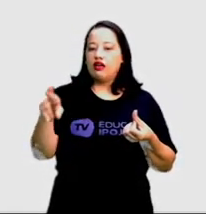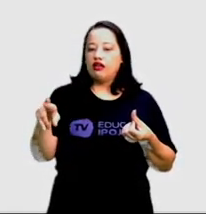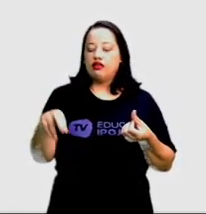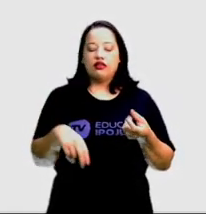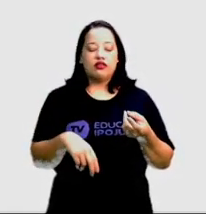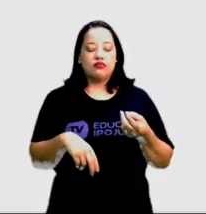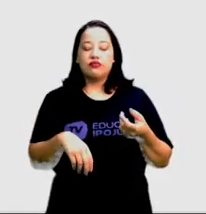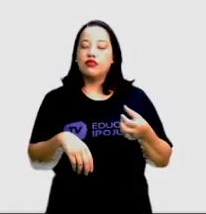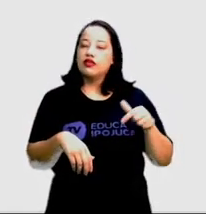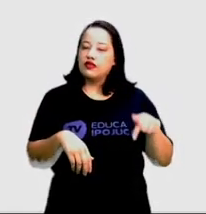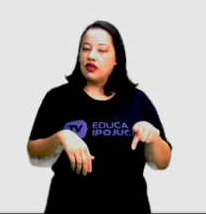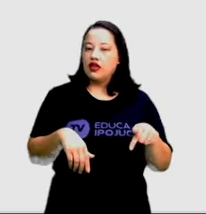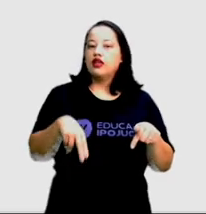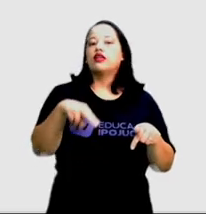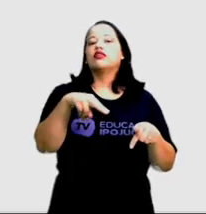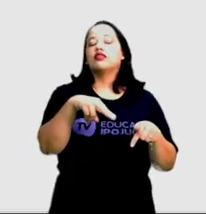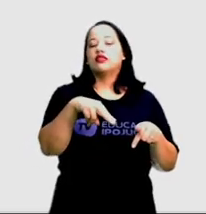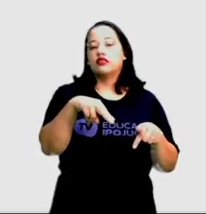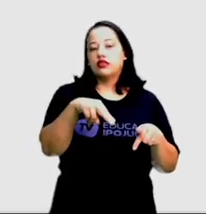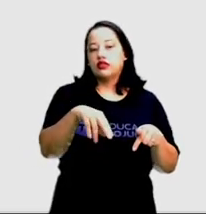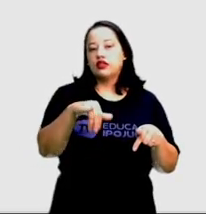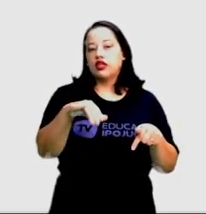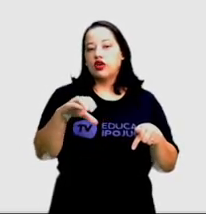Nilda, Nicolau,